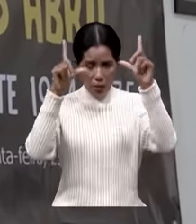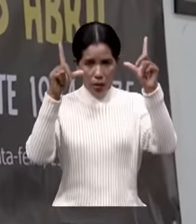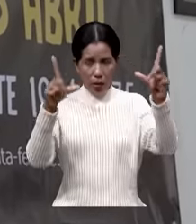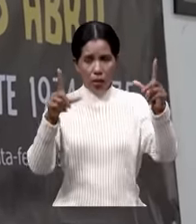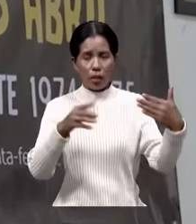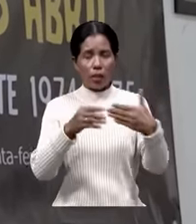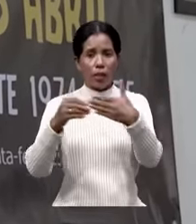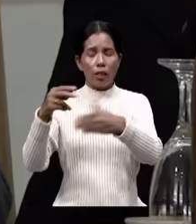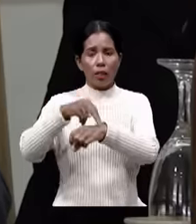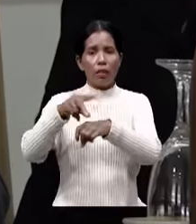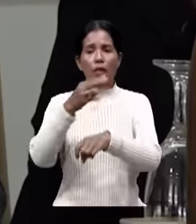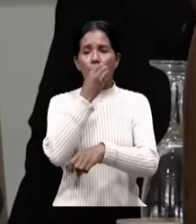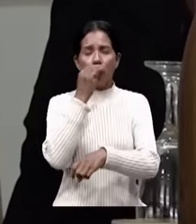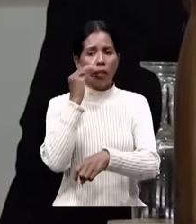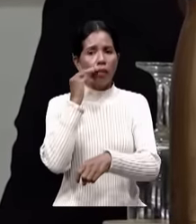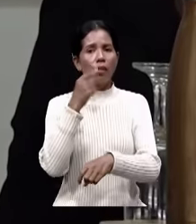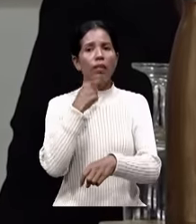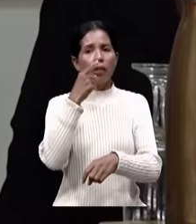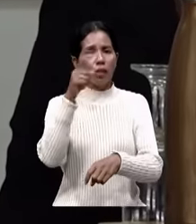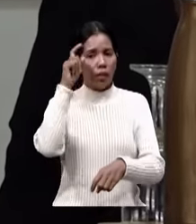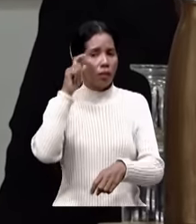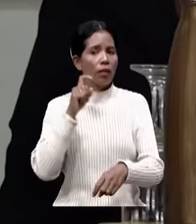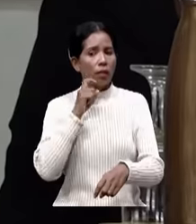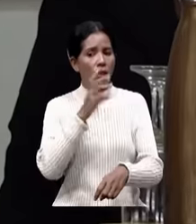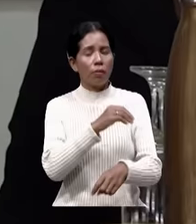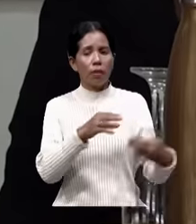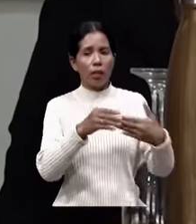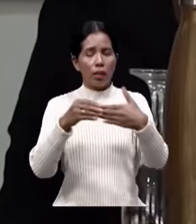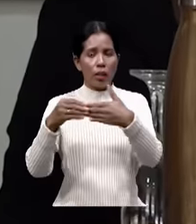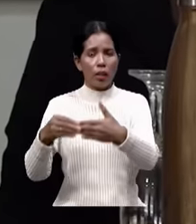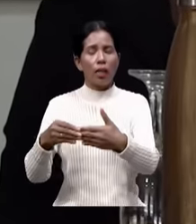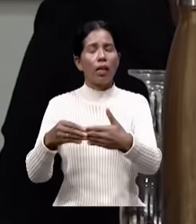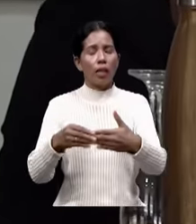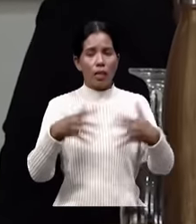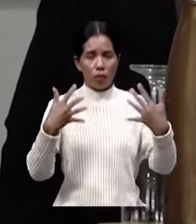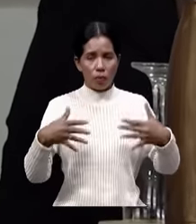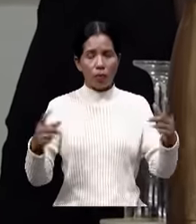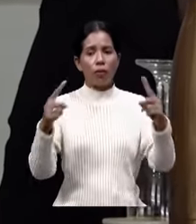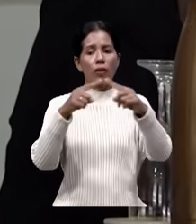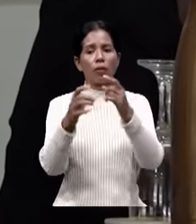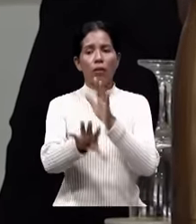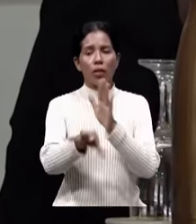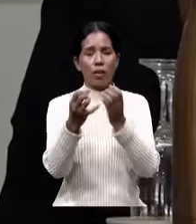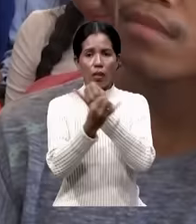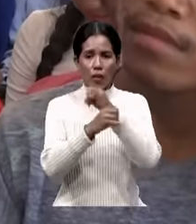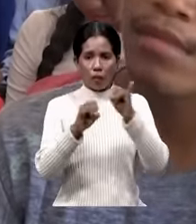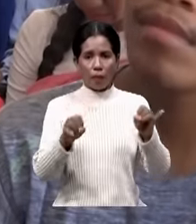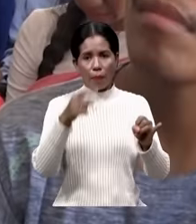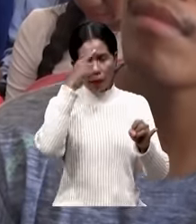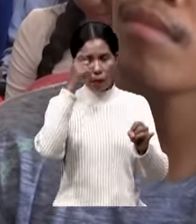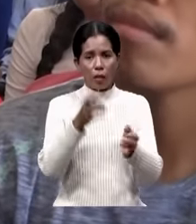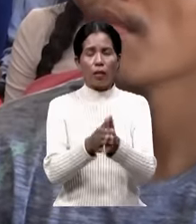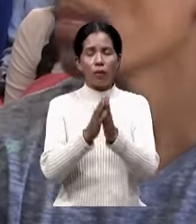líder nacional, Maria Alcatira afirma, Xanana Guzmão, uma lidera funo torreta independência. Tane, ni russo, ba